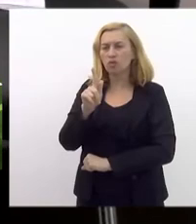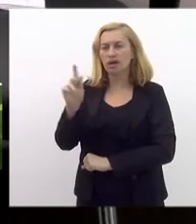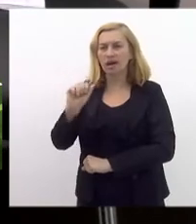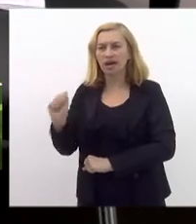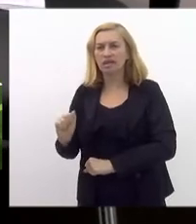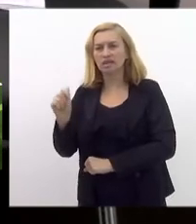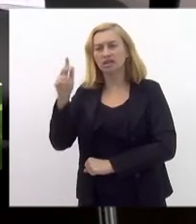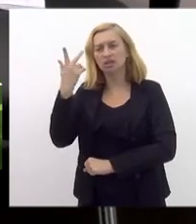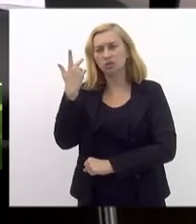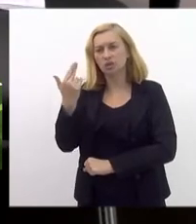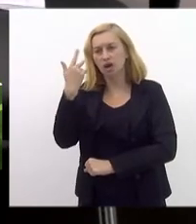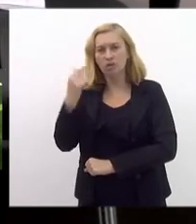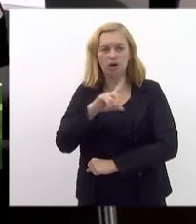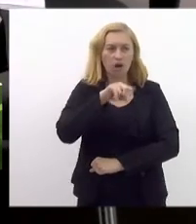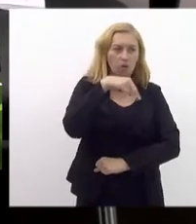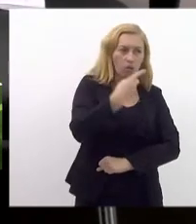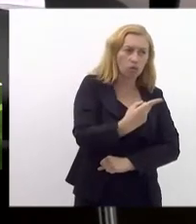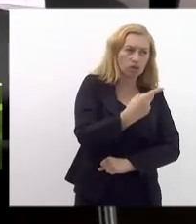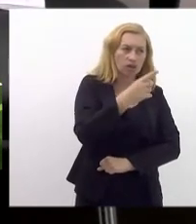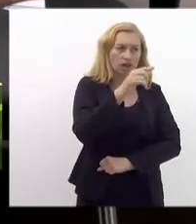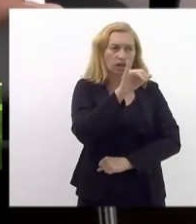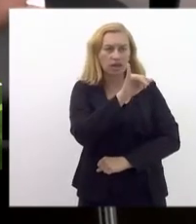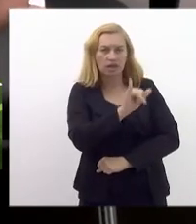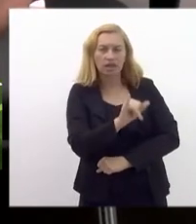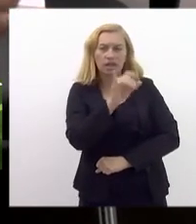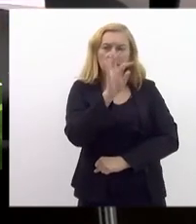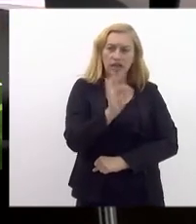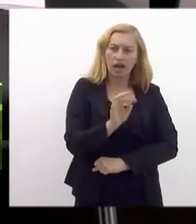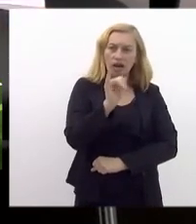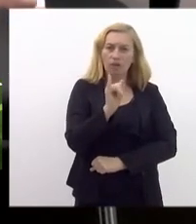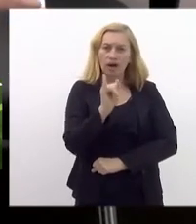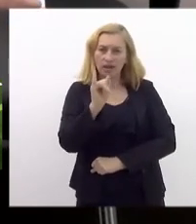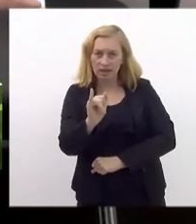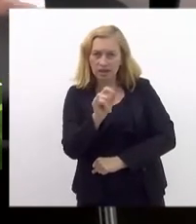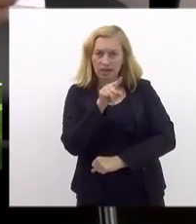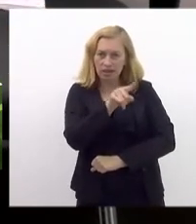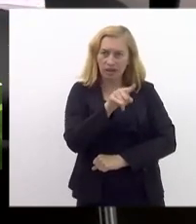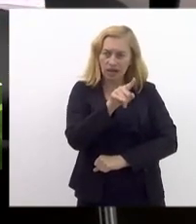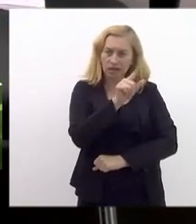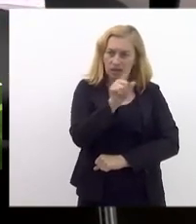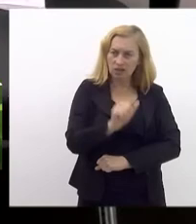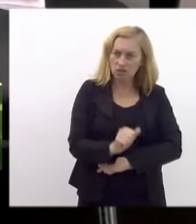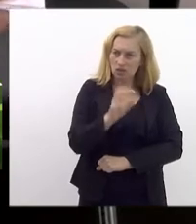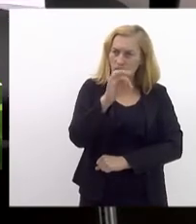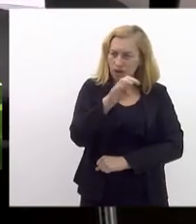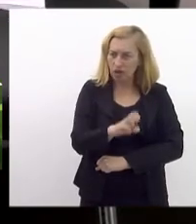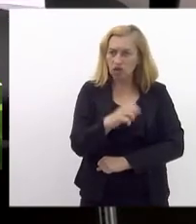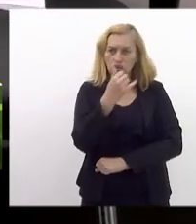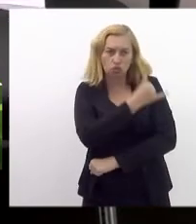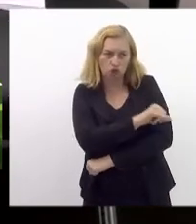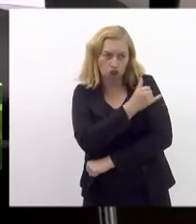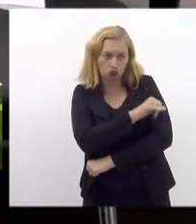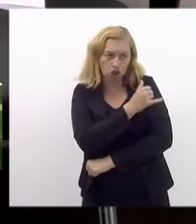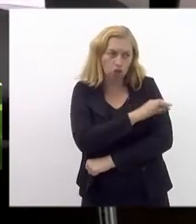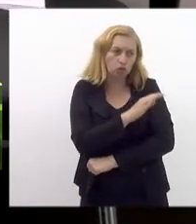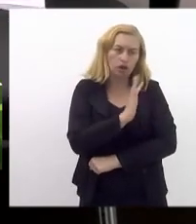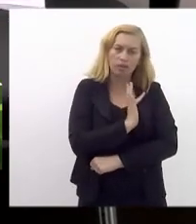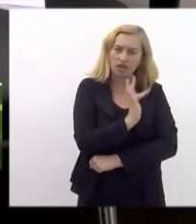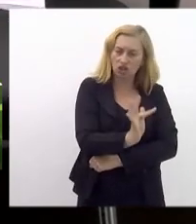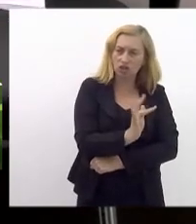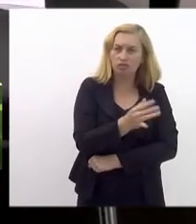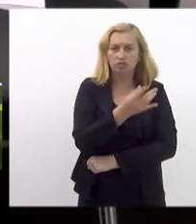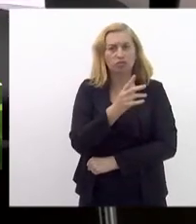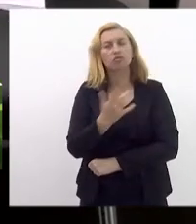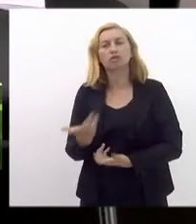entrando para o Itaguaí e beneficiando toda aquela região, né, da zona oeste do Rio e da Baixada